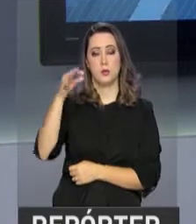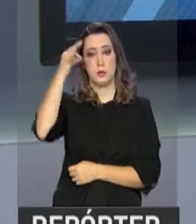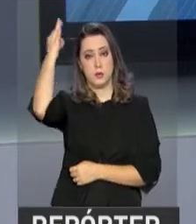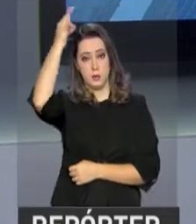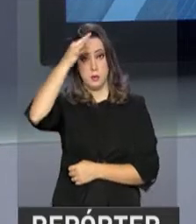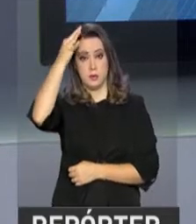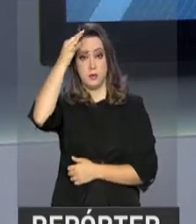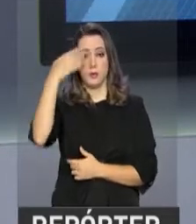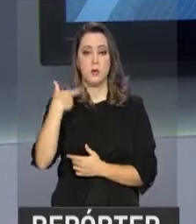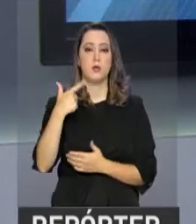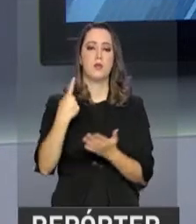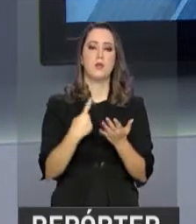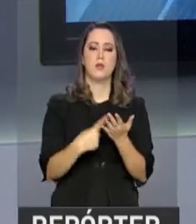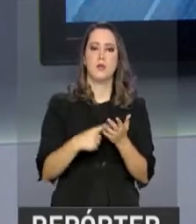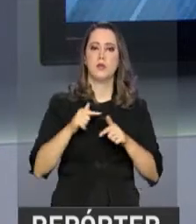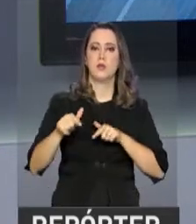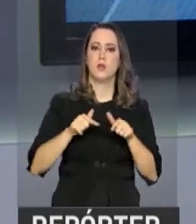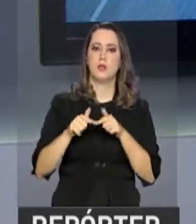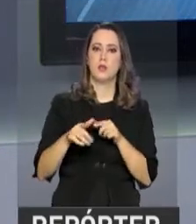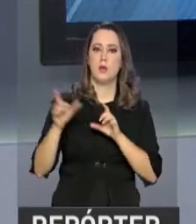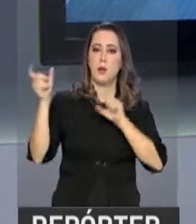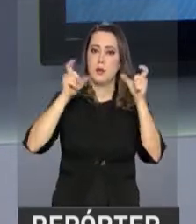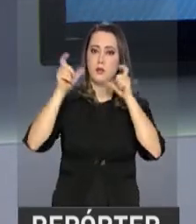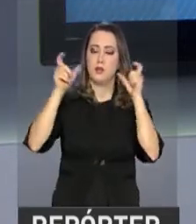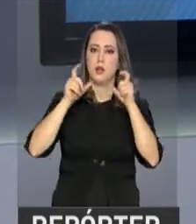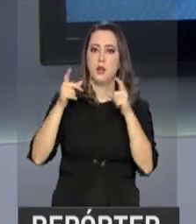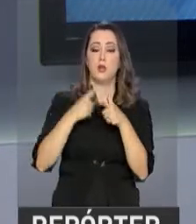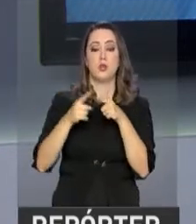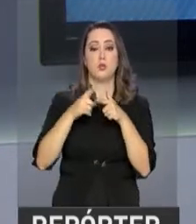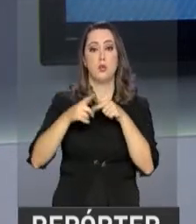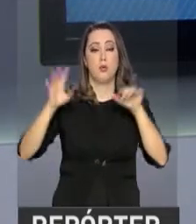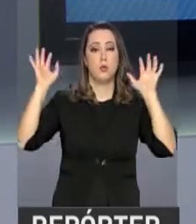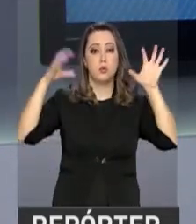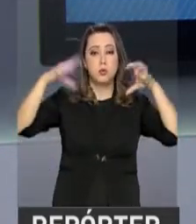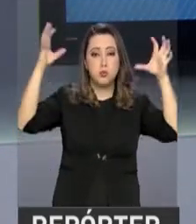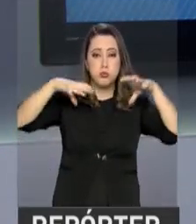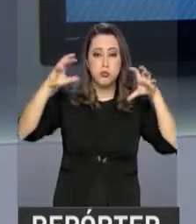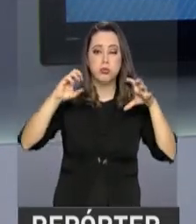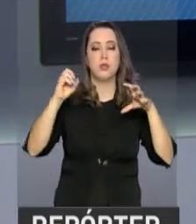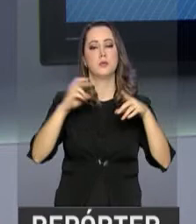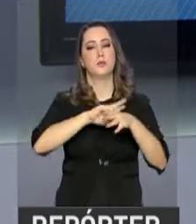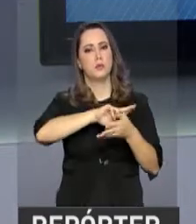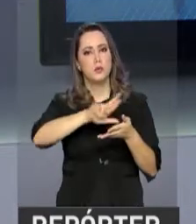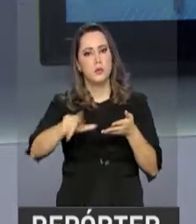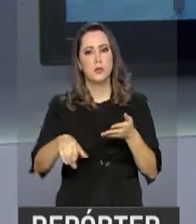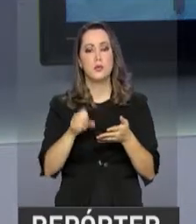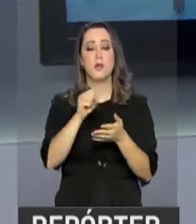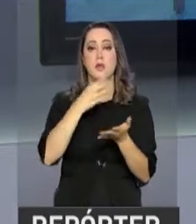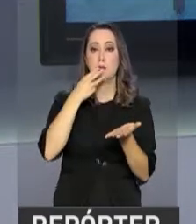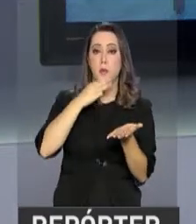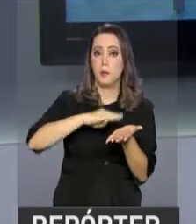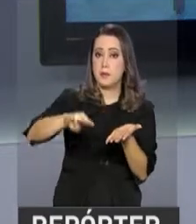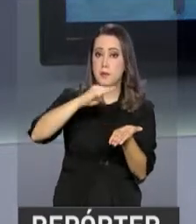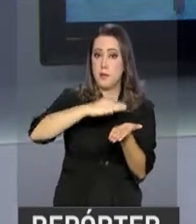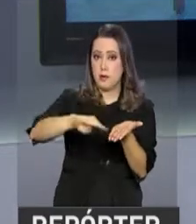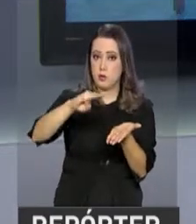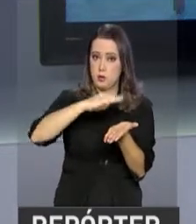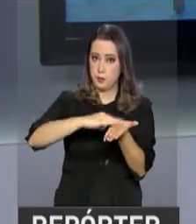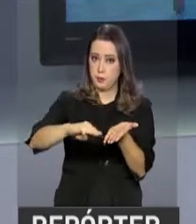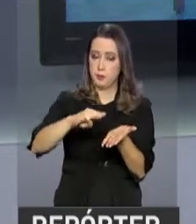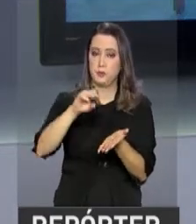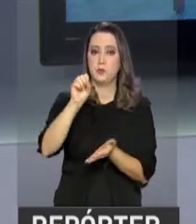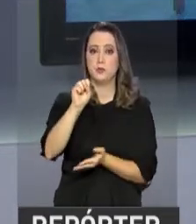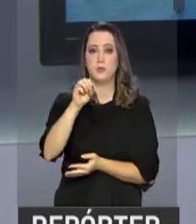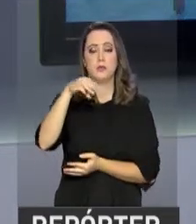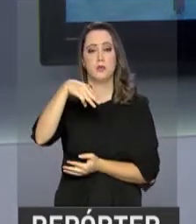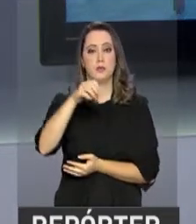santo vão contar com serviço de alerta de desastres naturais por sms o repórter paulo la sálvia tem os detalhes ao vivo